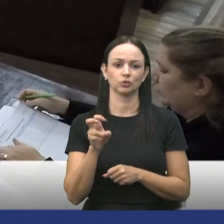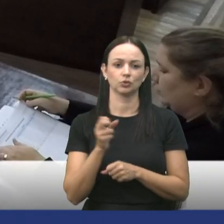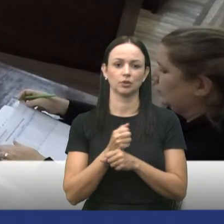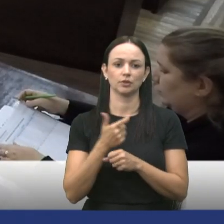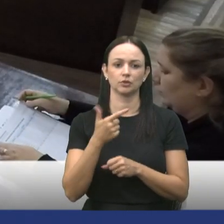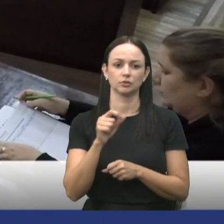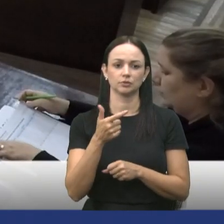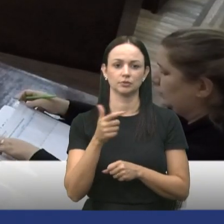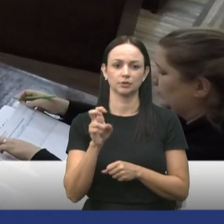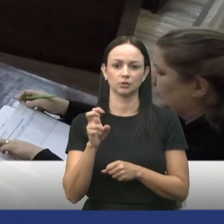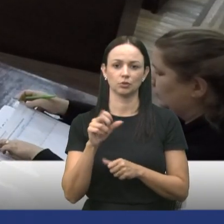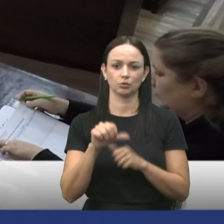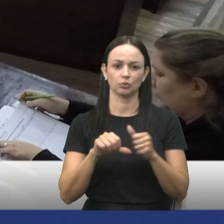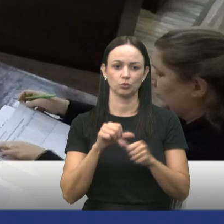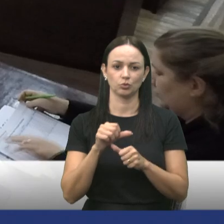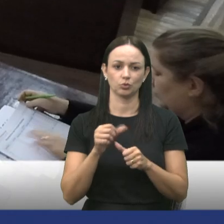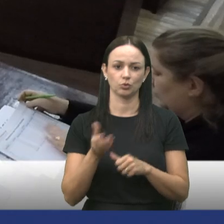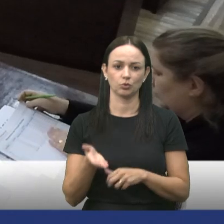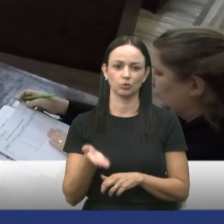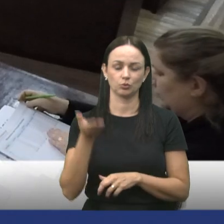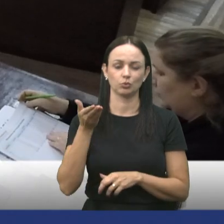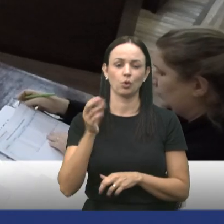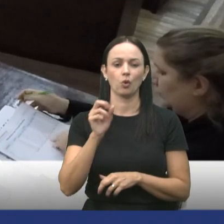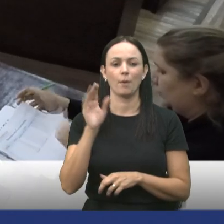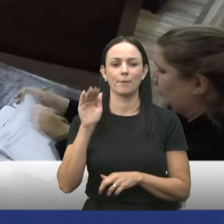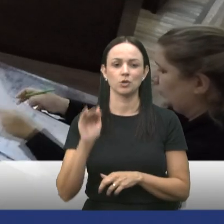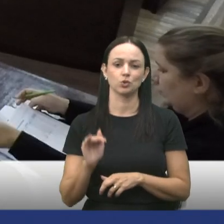2024, teve alteração? Subiu ou abaixou?